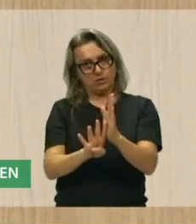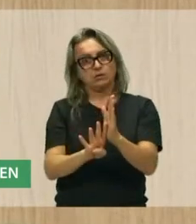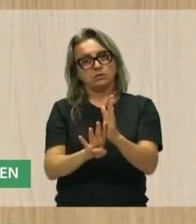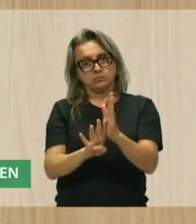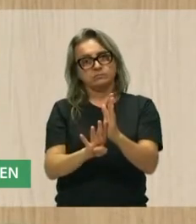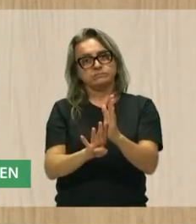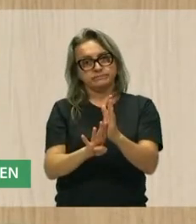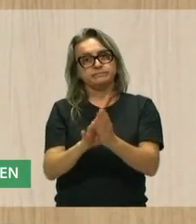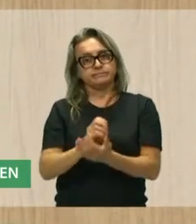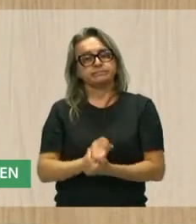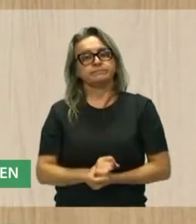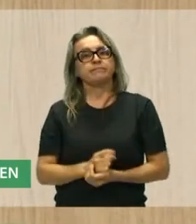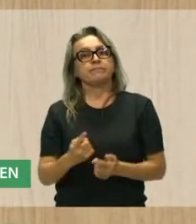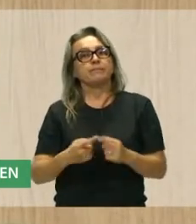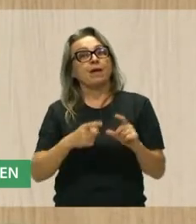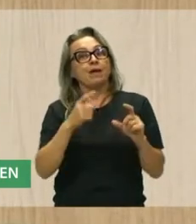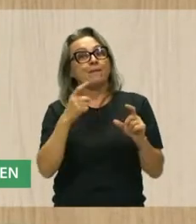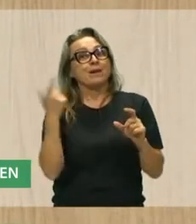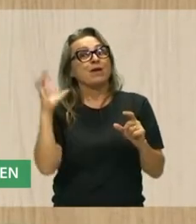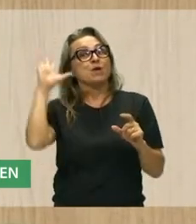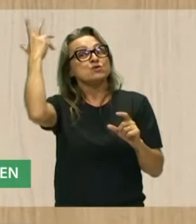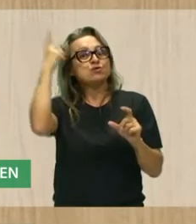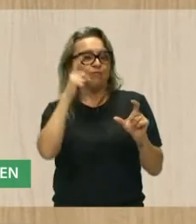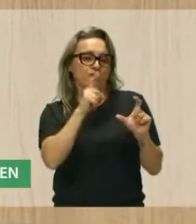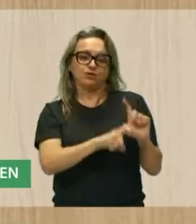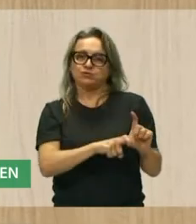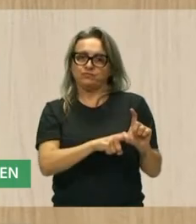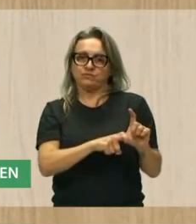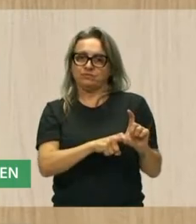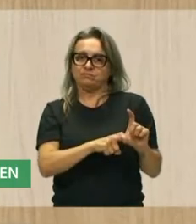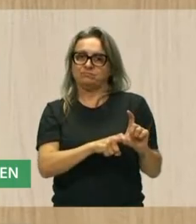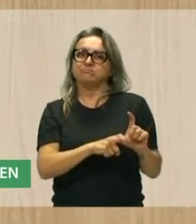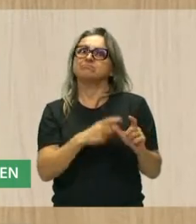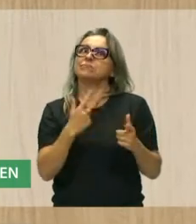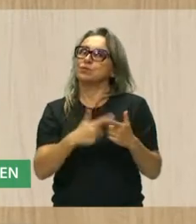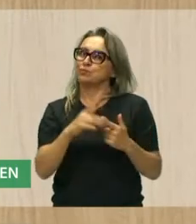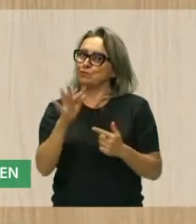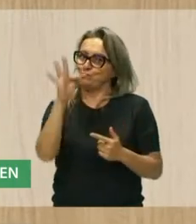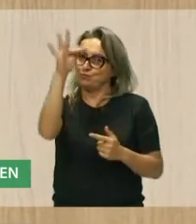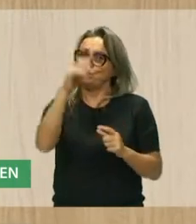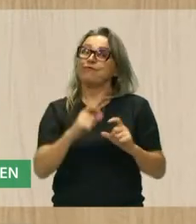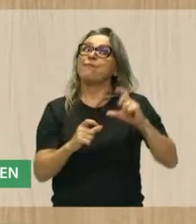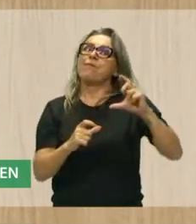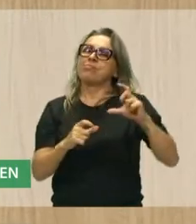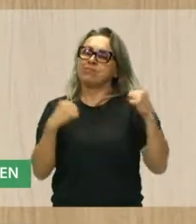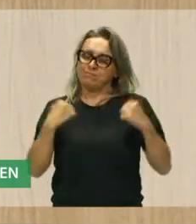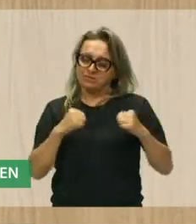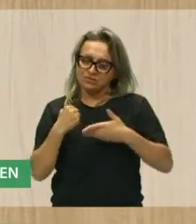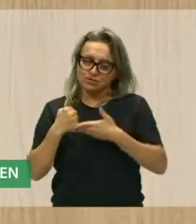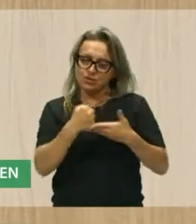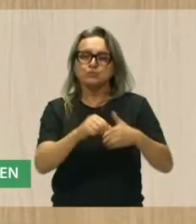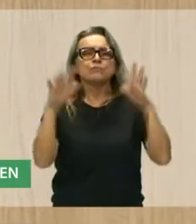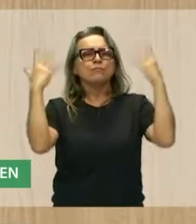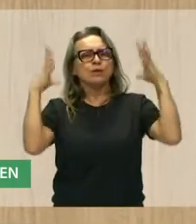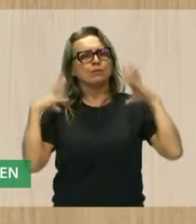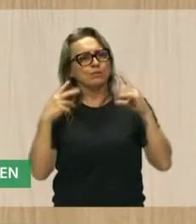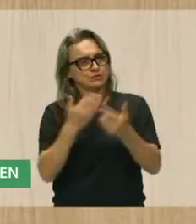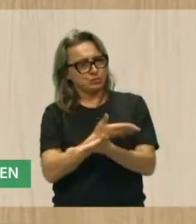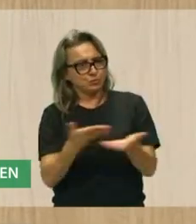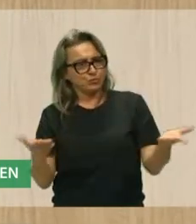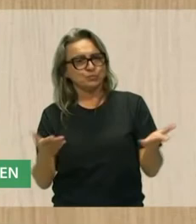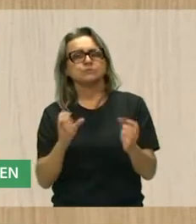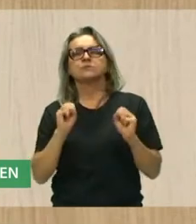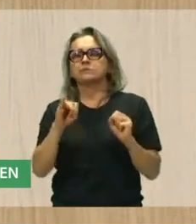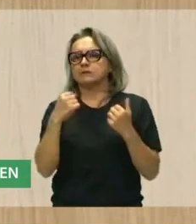e que vai aumentar cada vez mais, principalmente com a nova aula. Obrigado a todos, parabéns, deputada Ana, parabéns, Rubens, e estamos à disposição também